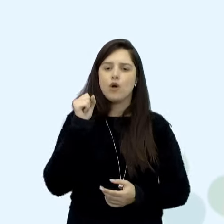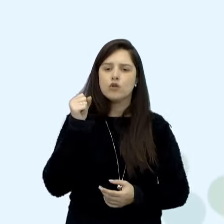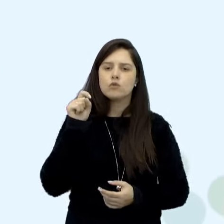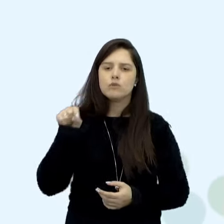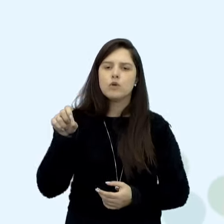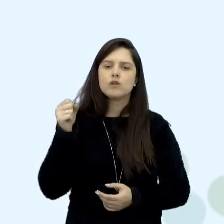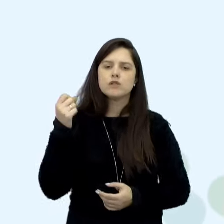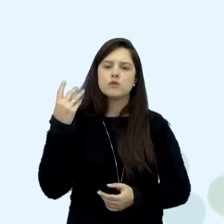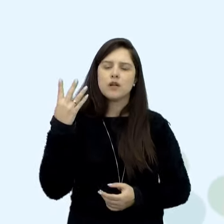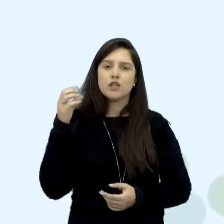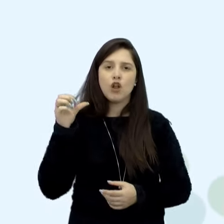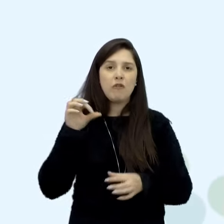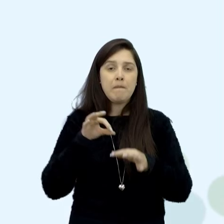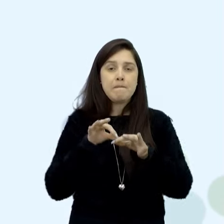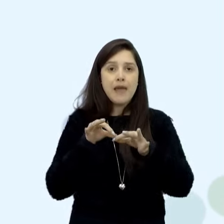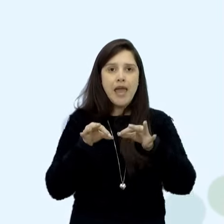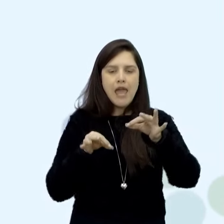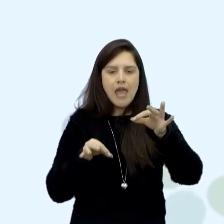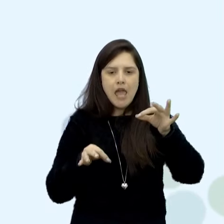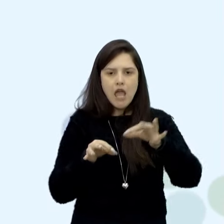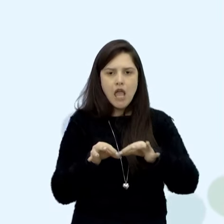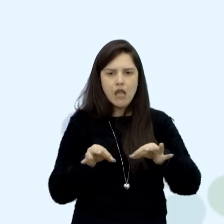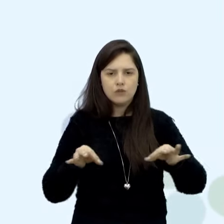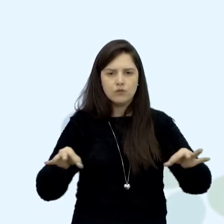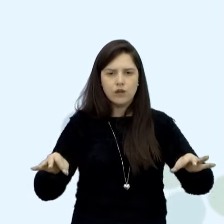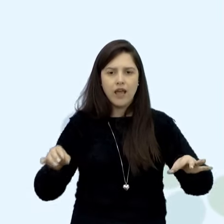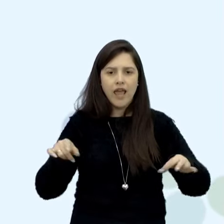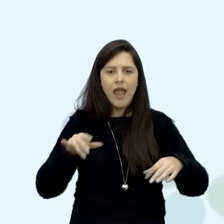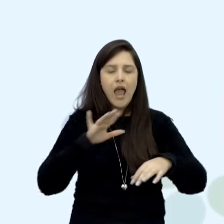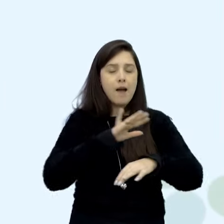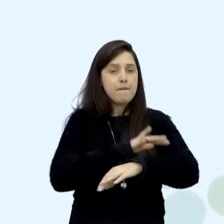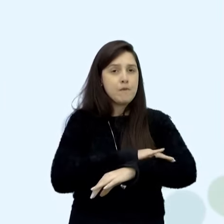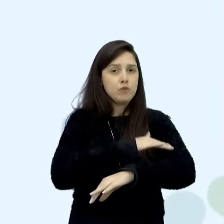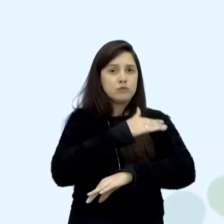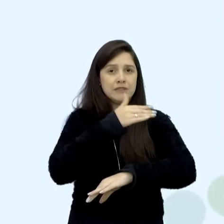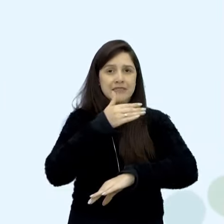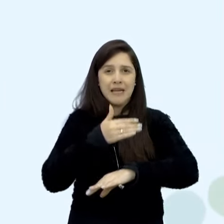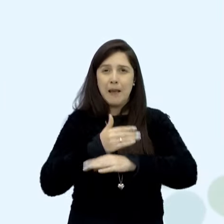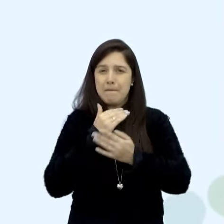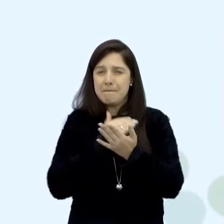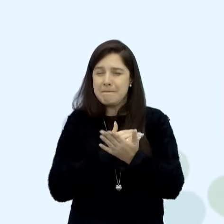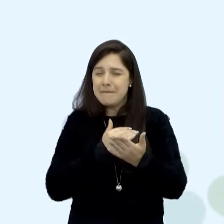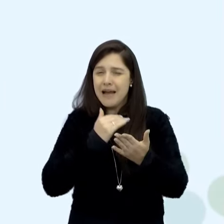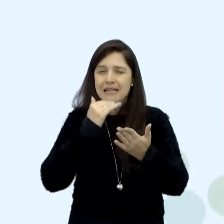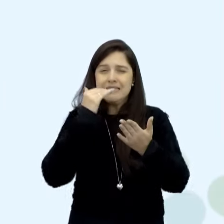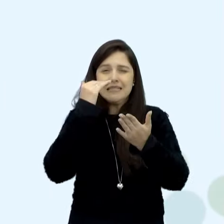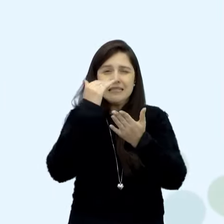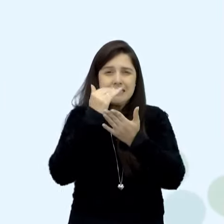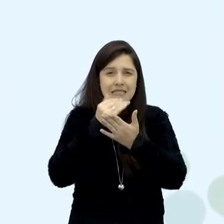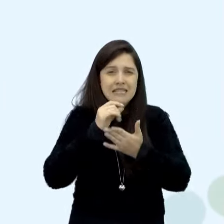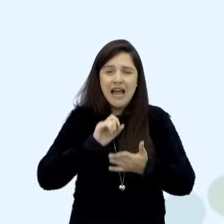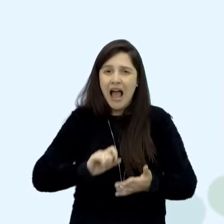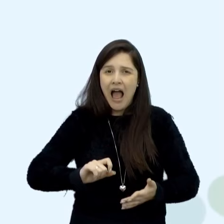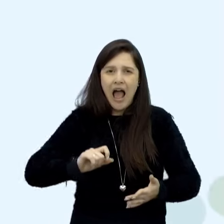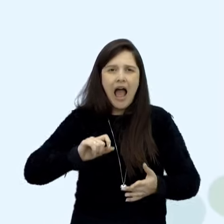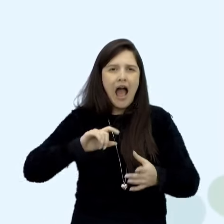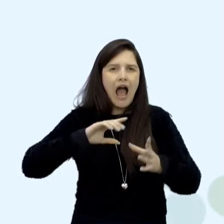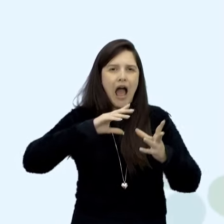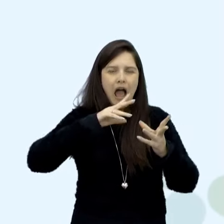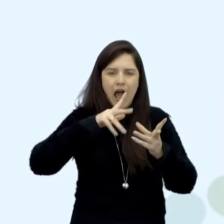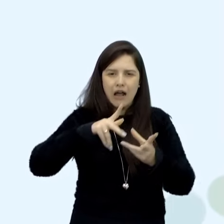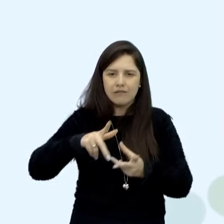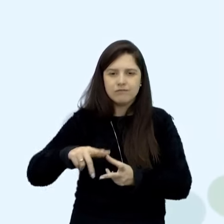8.849 metros. Ela é a montanha mais alta do planeta Terra. Ela é também um